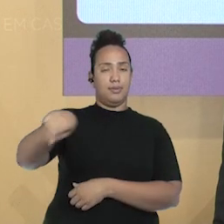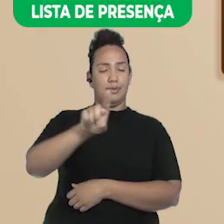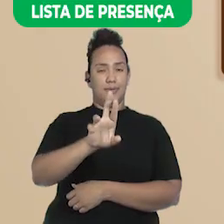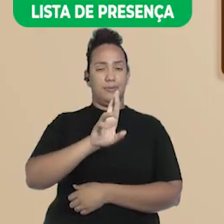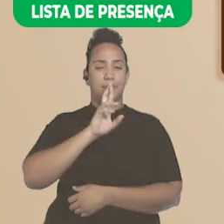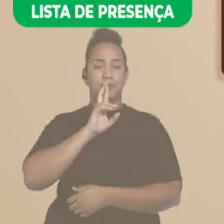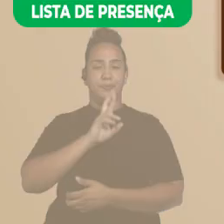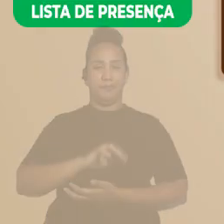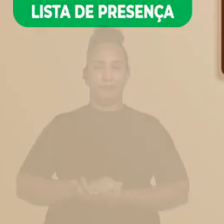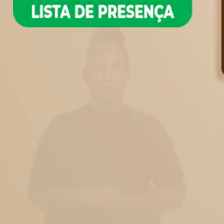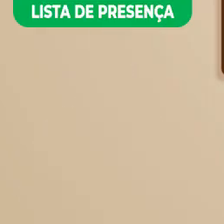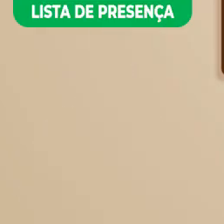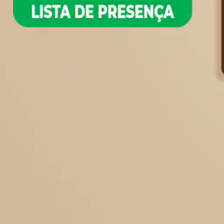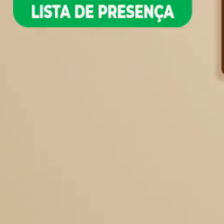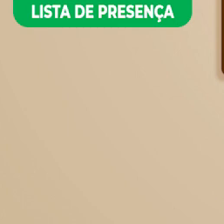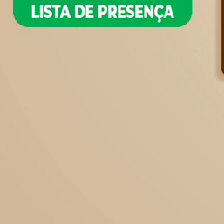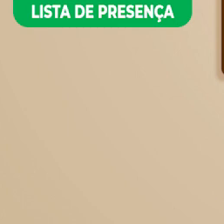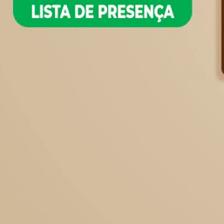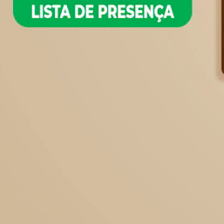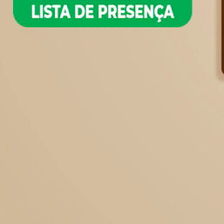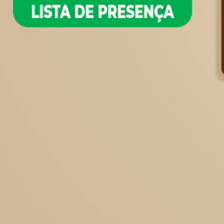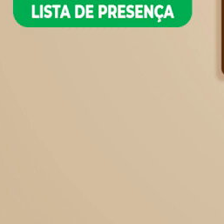identificar.